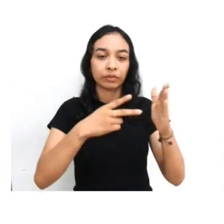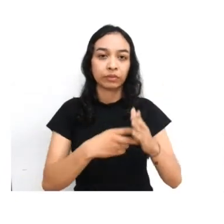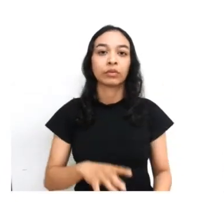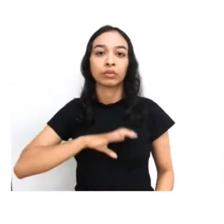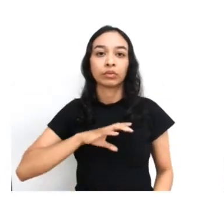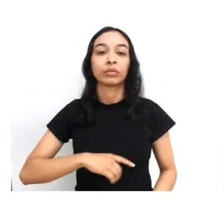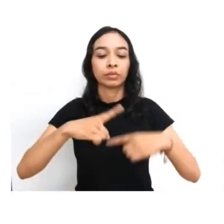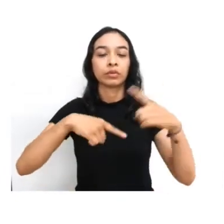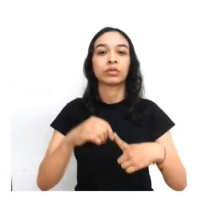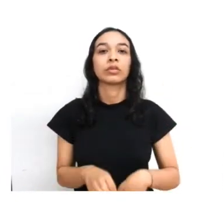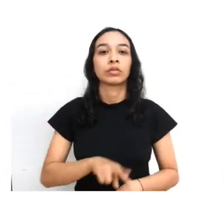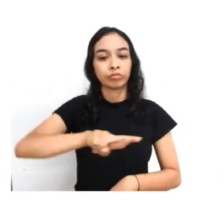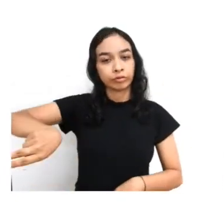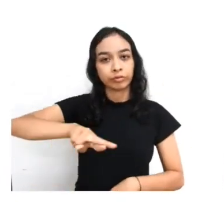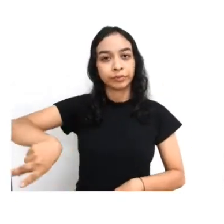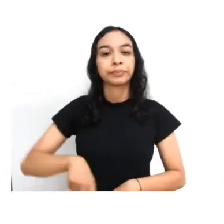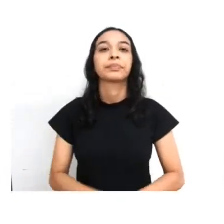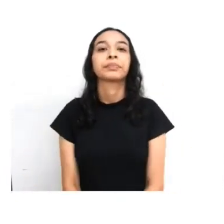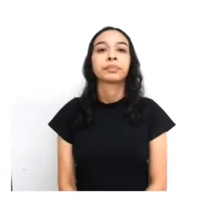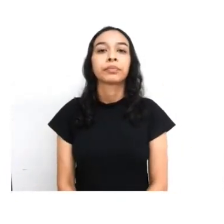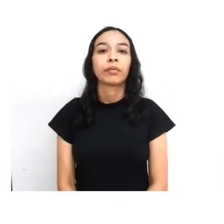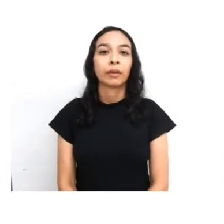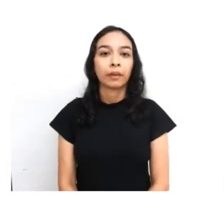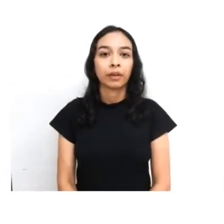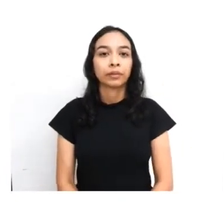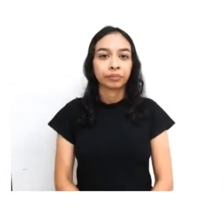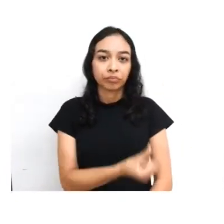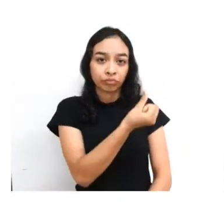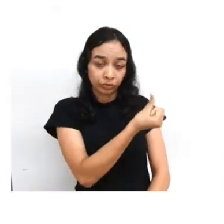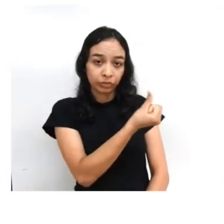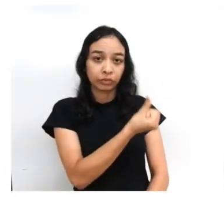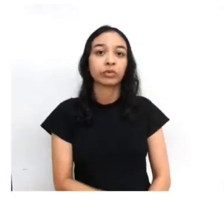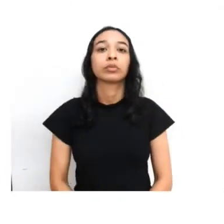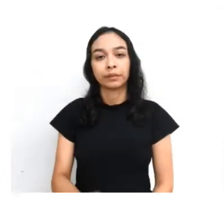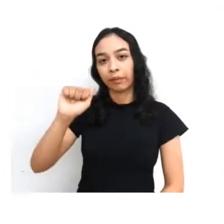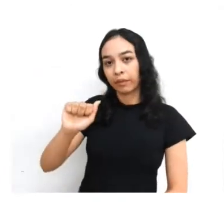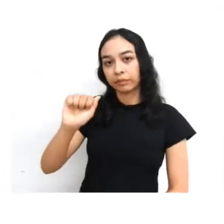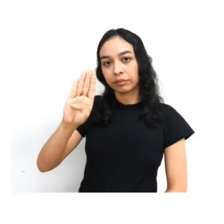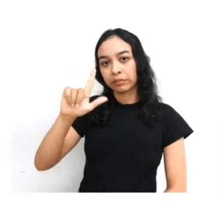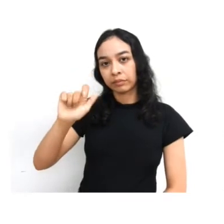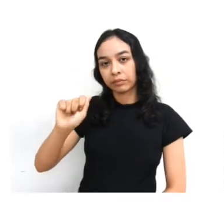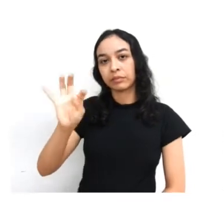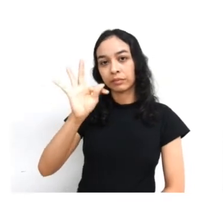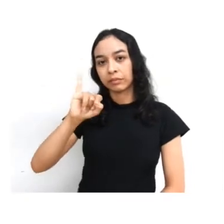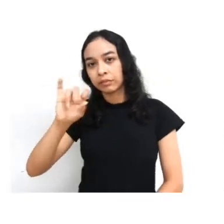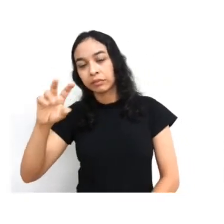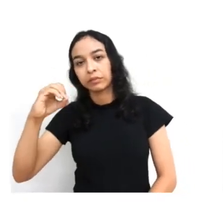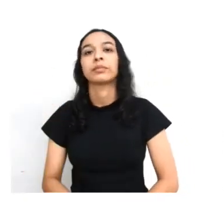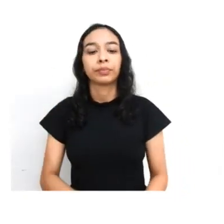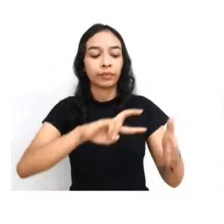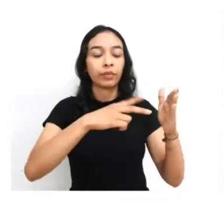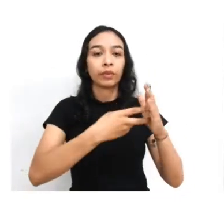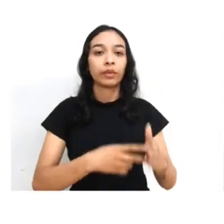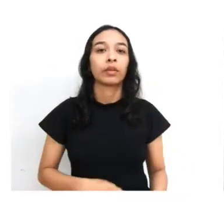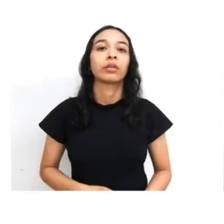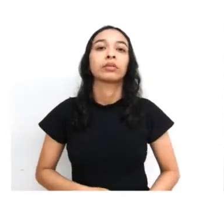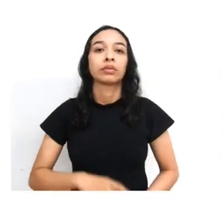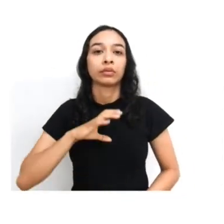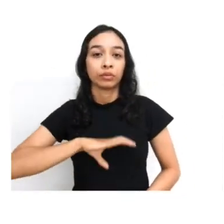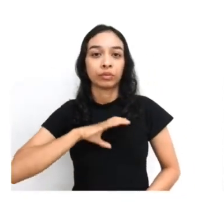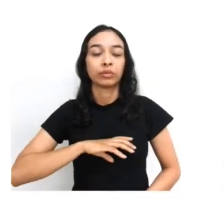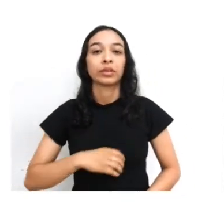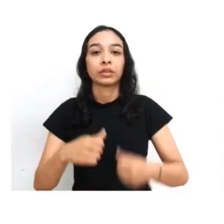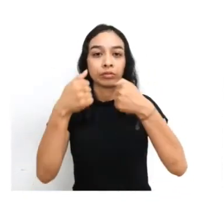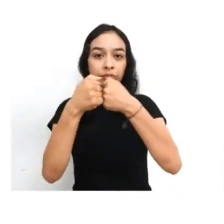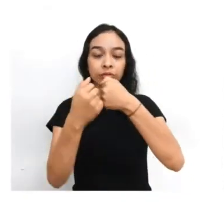ao nosso objeto indireto. E por último, temos o ablativo, que equivale aos